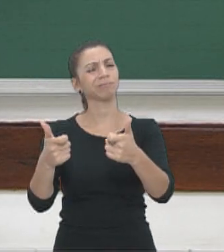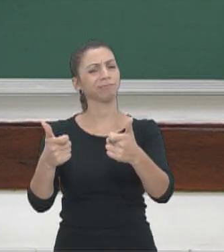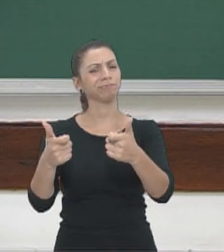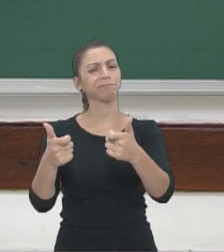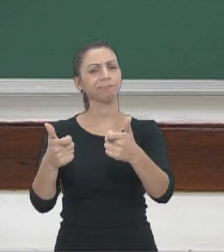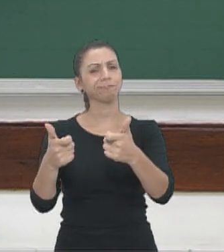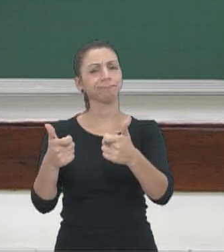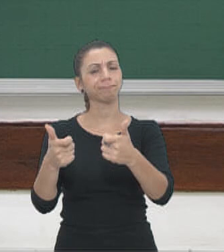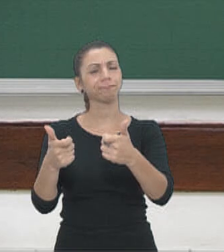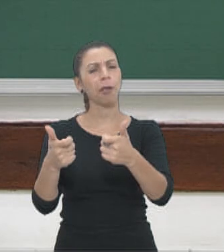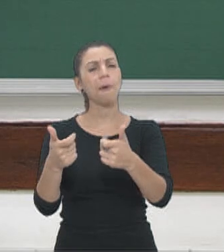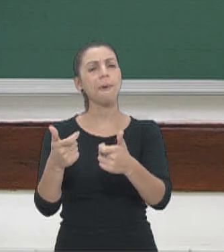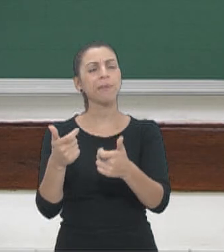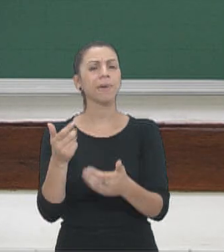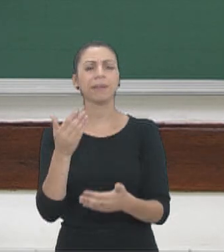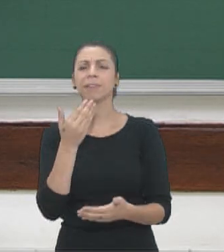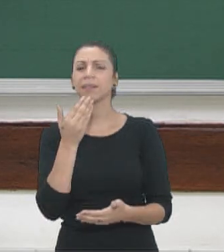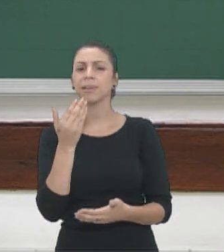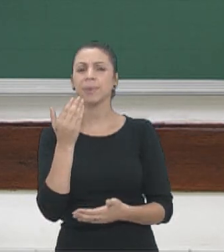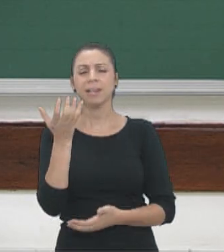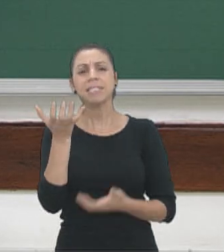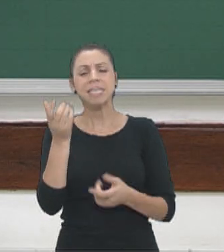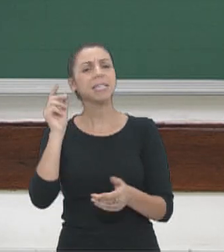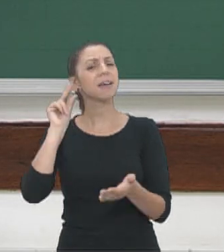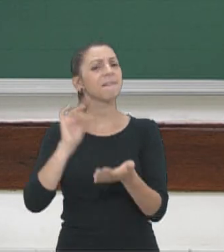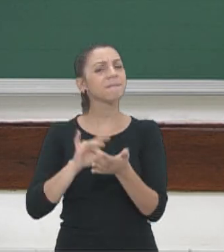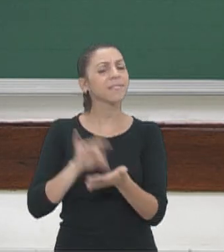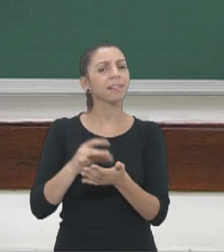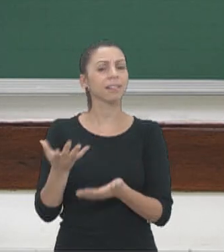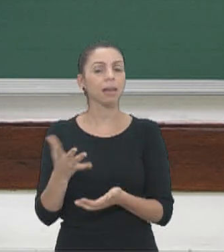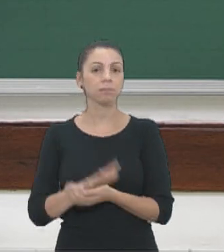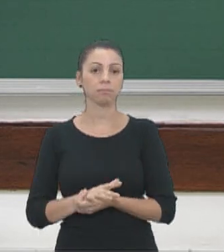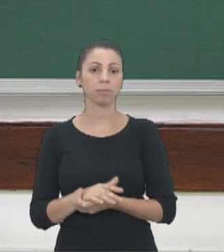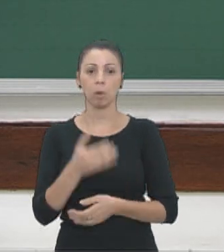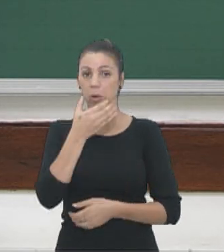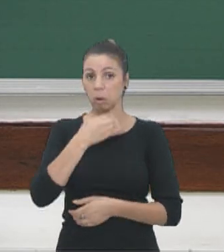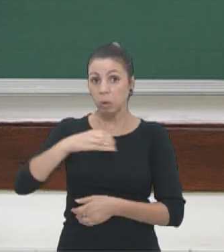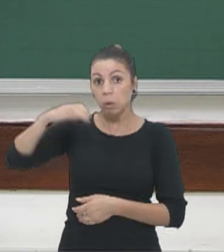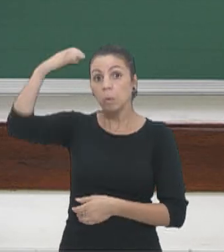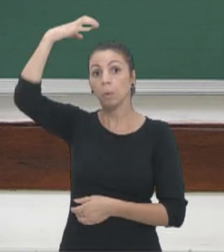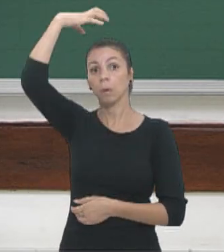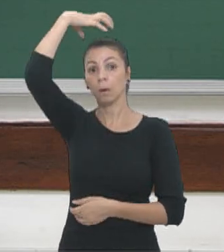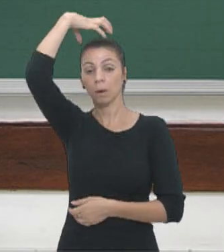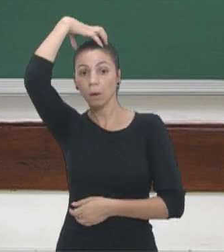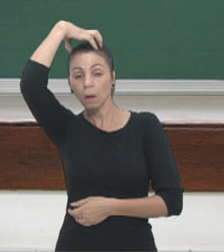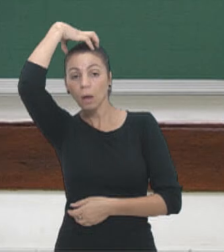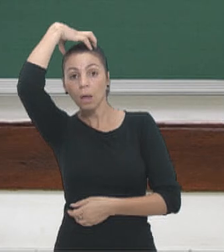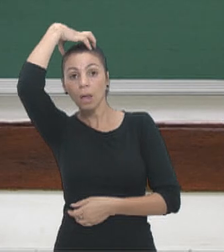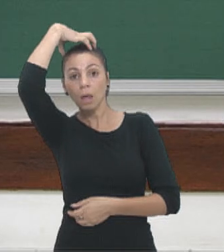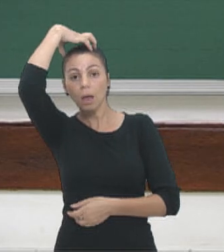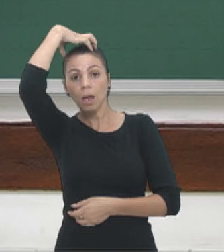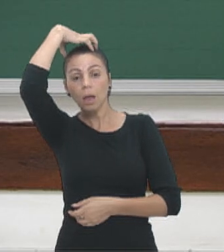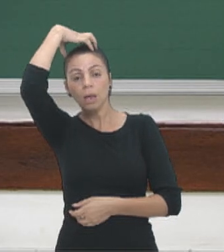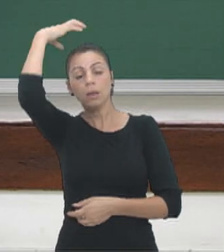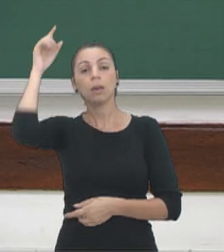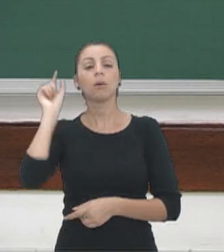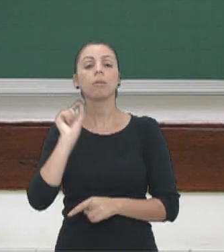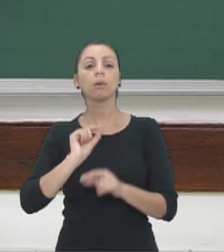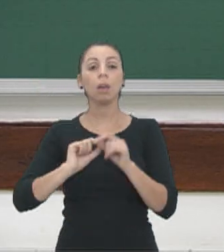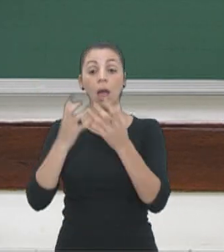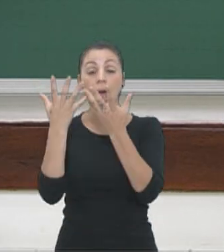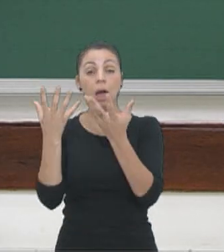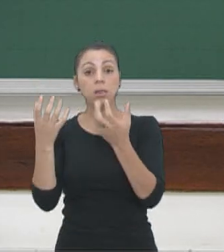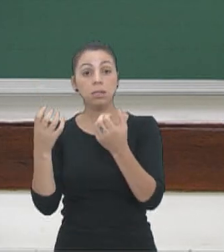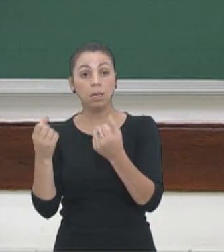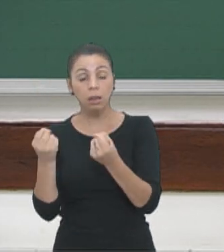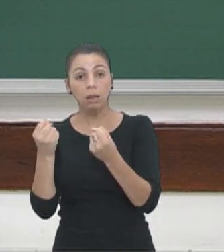atrás? Poxa, que o governo, o rei, aceitasse se tornar um déspota esclarecido e aceitasse